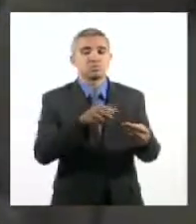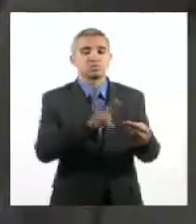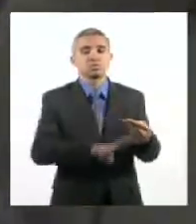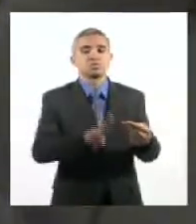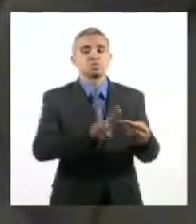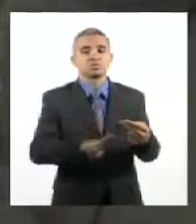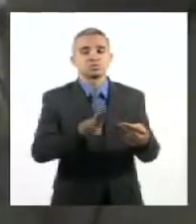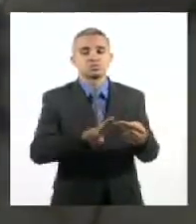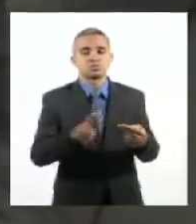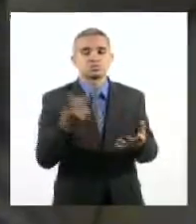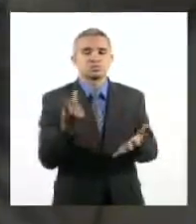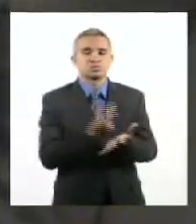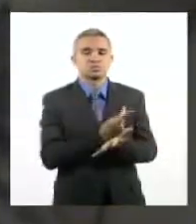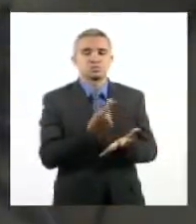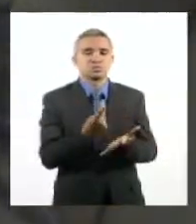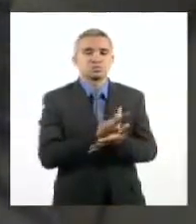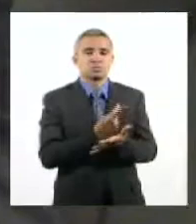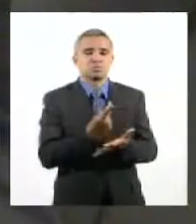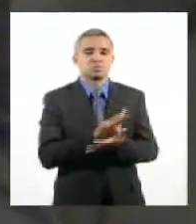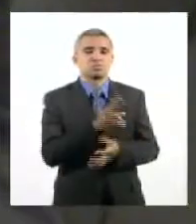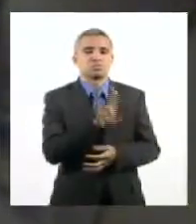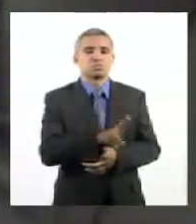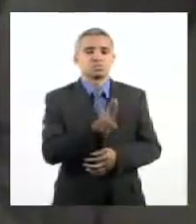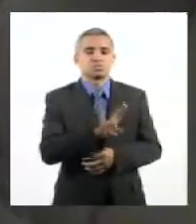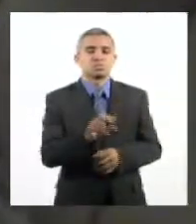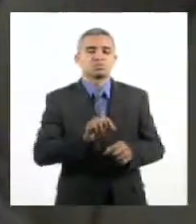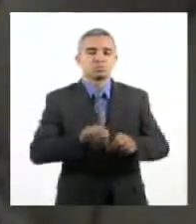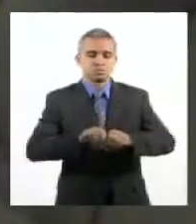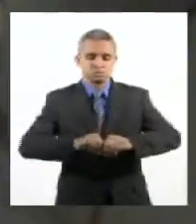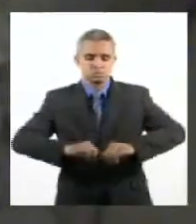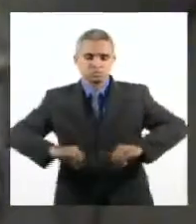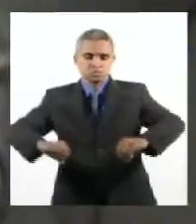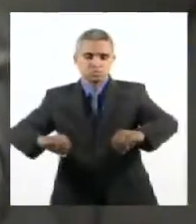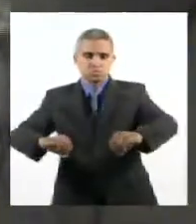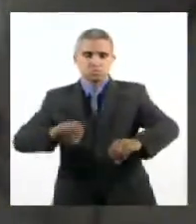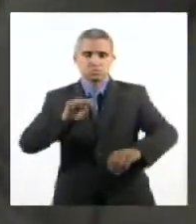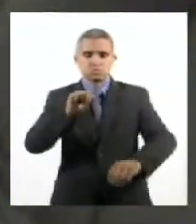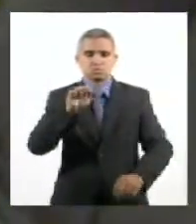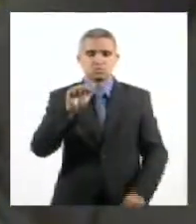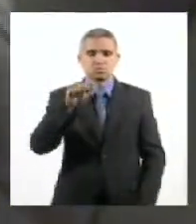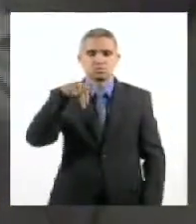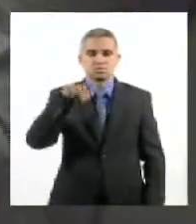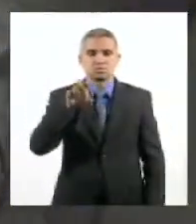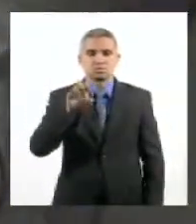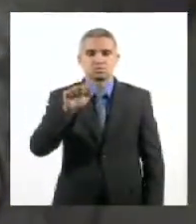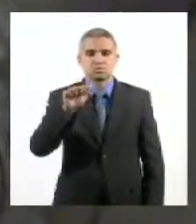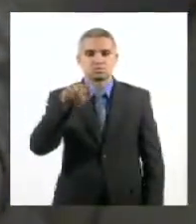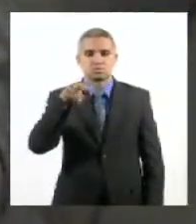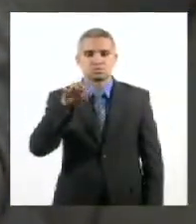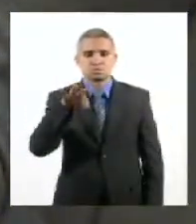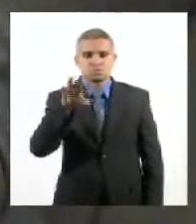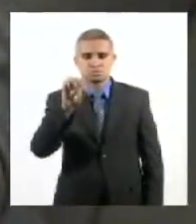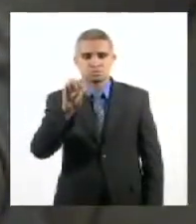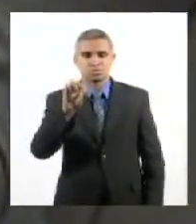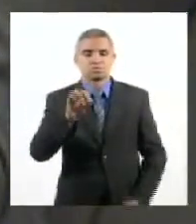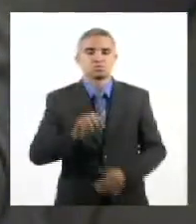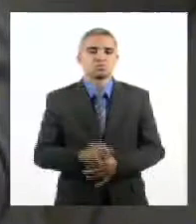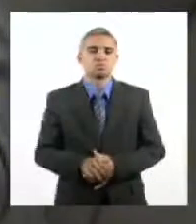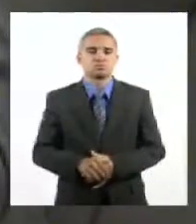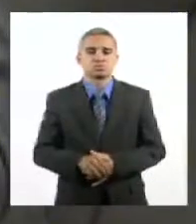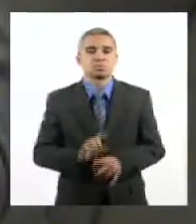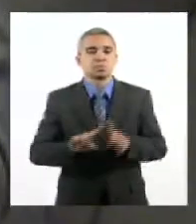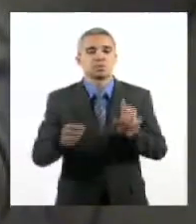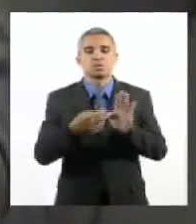no saneamento do nosso município, e que, olha o que diz o Ministério.